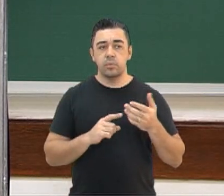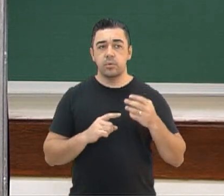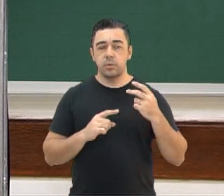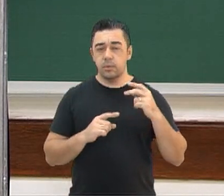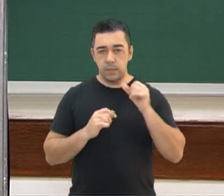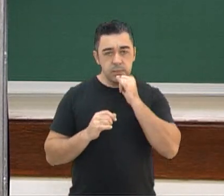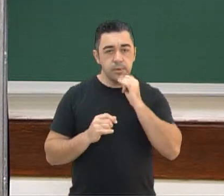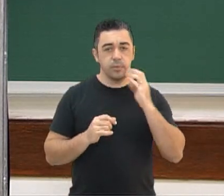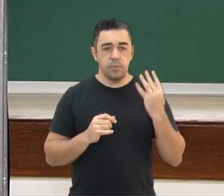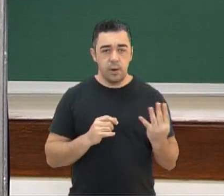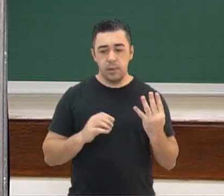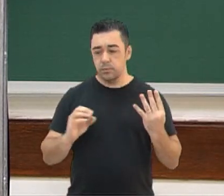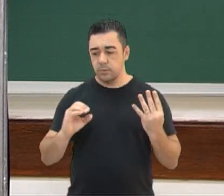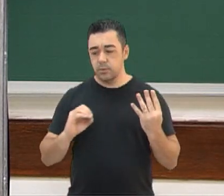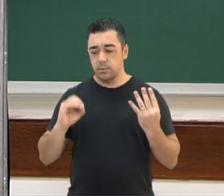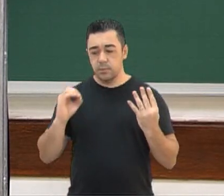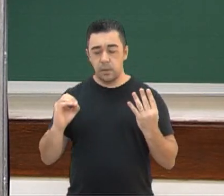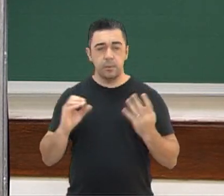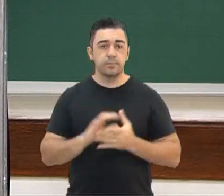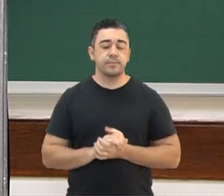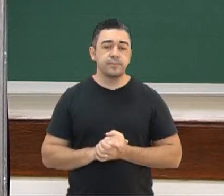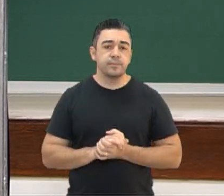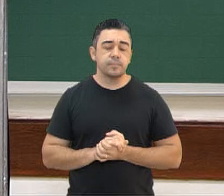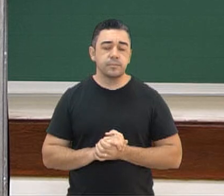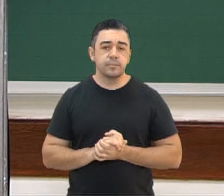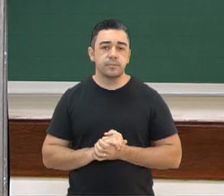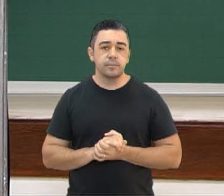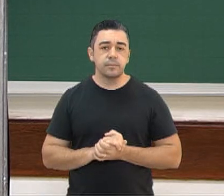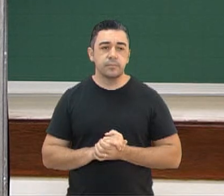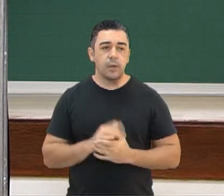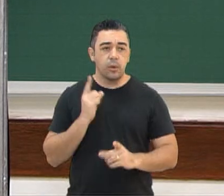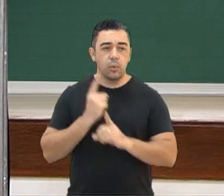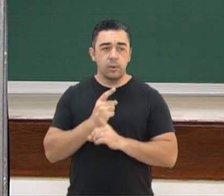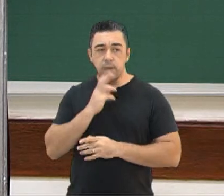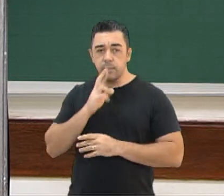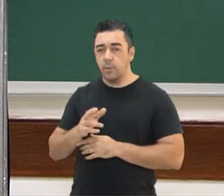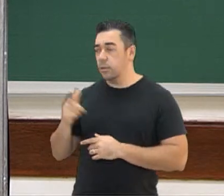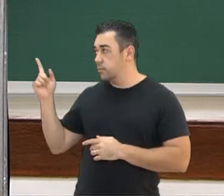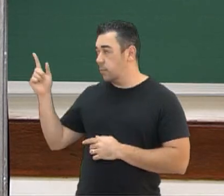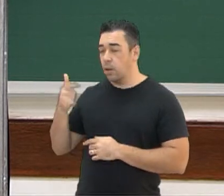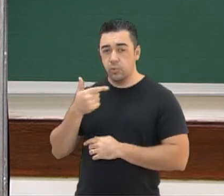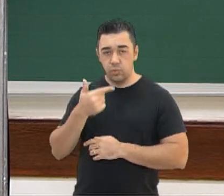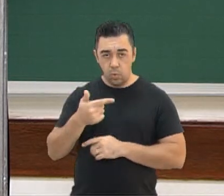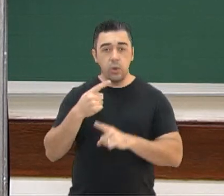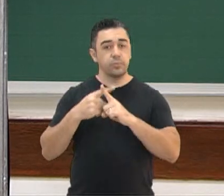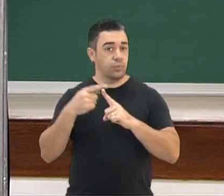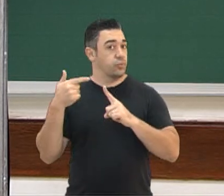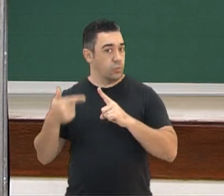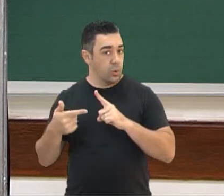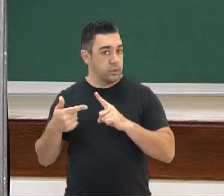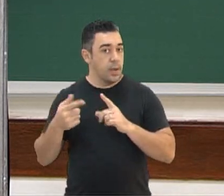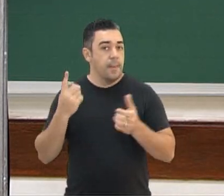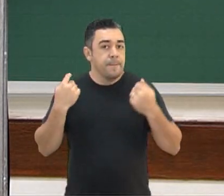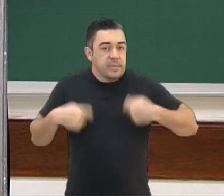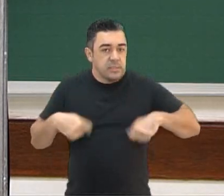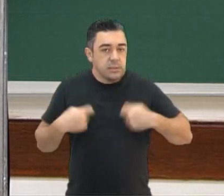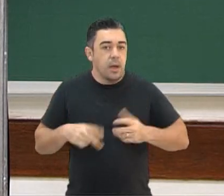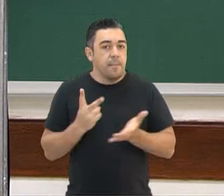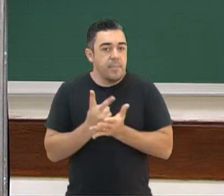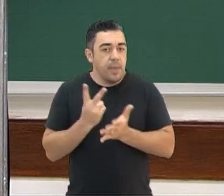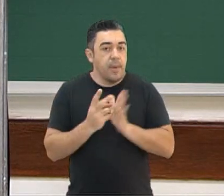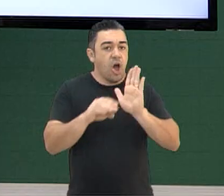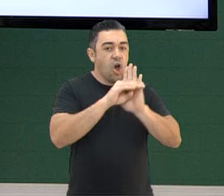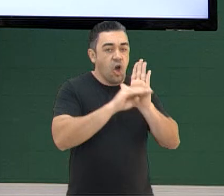menos 1, e menos 2 mais 2, que é 0, tá bom? E o resultado também é uma matriz 2 por 2. Lembrando que é a